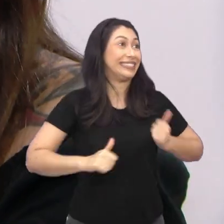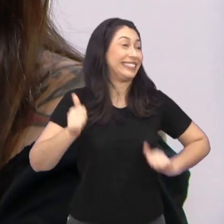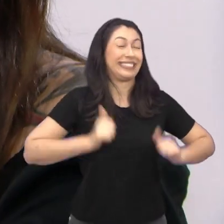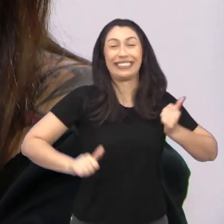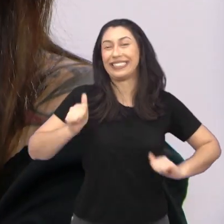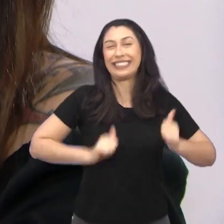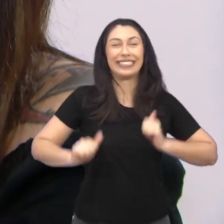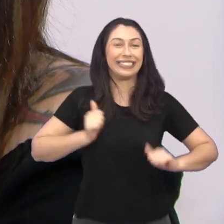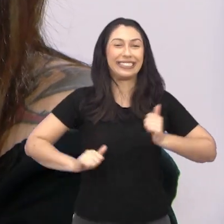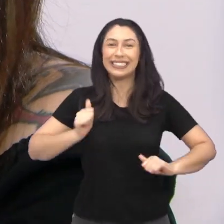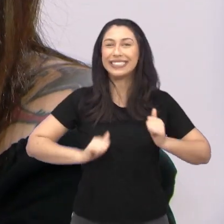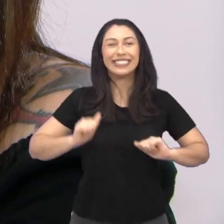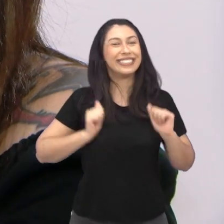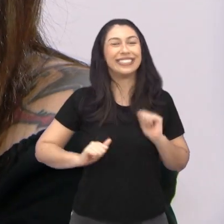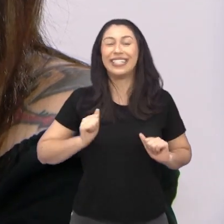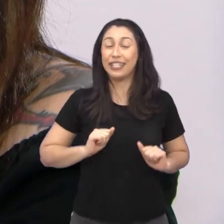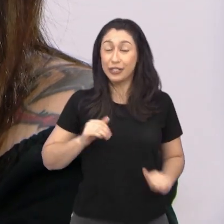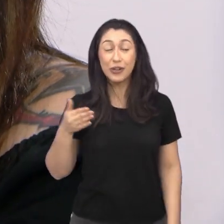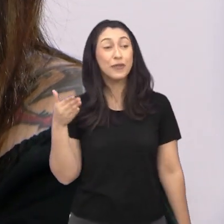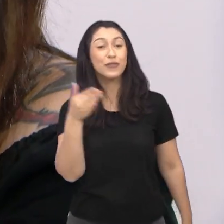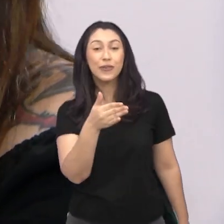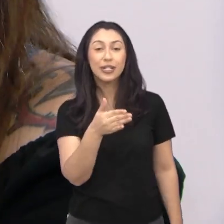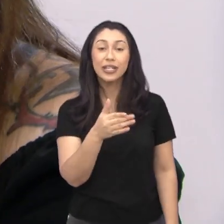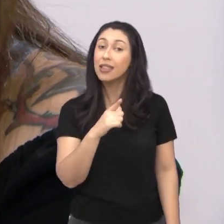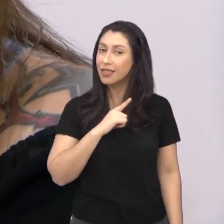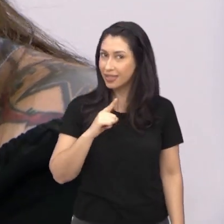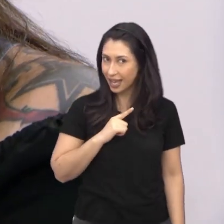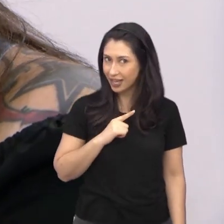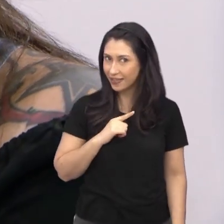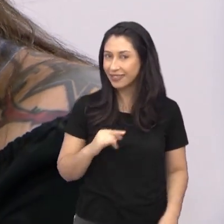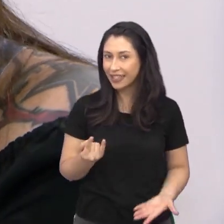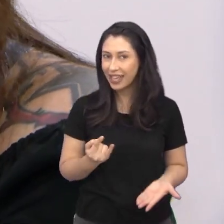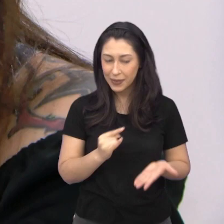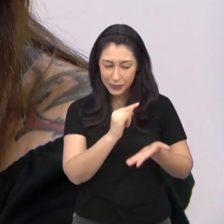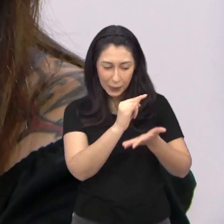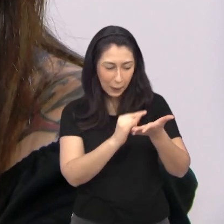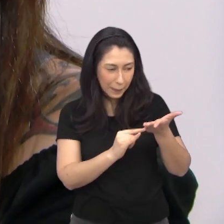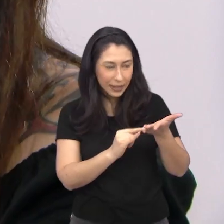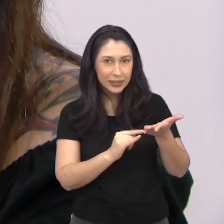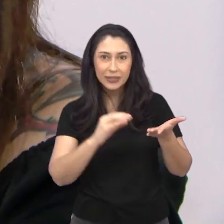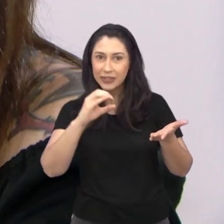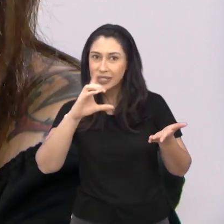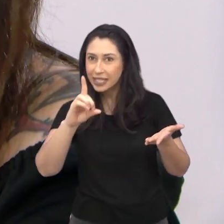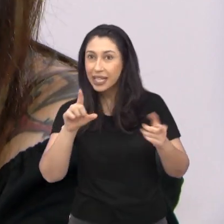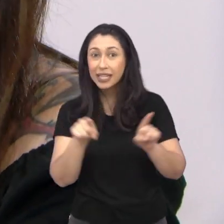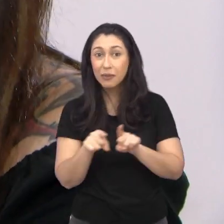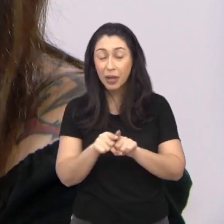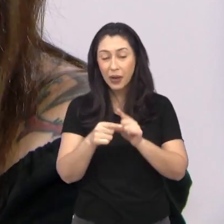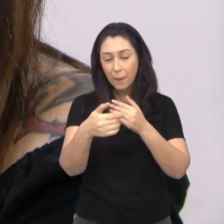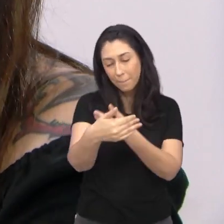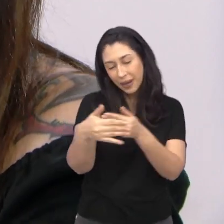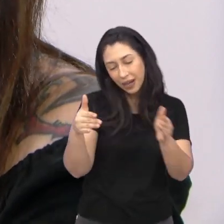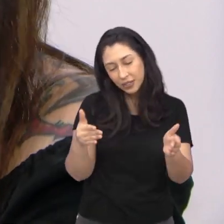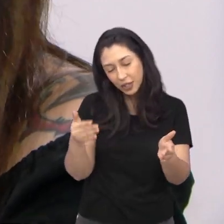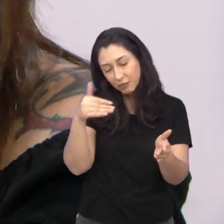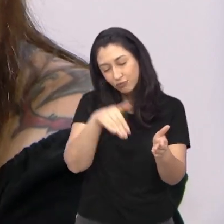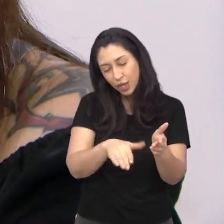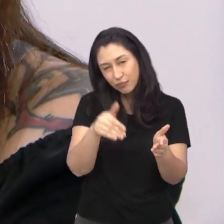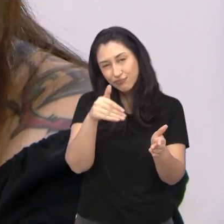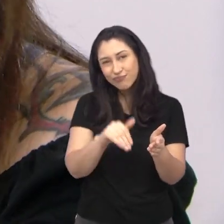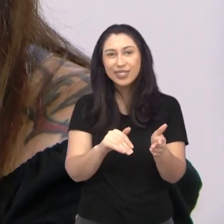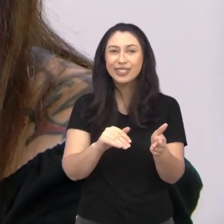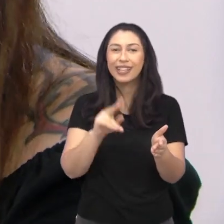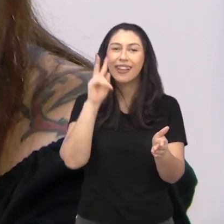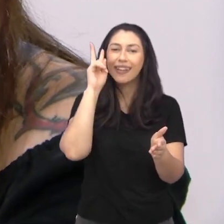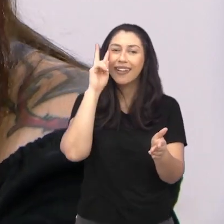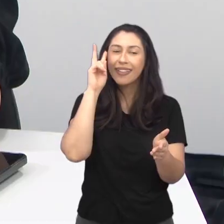Aí fui. Eu tenho a notinha desse CD até hoje, eu tenho uma caixa de coisas do Jota, de coisas, de momentos que a